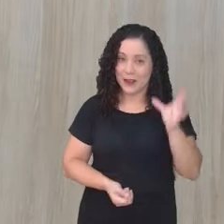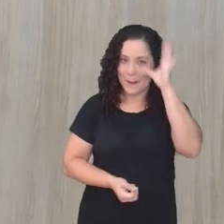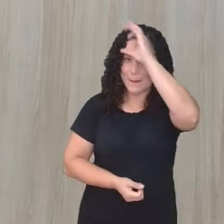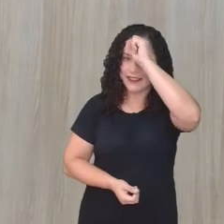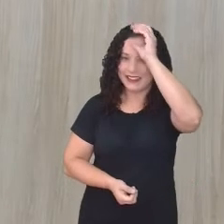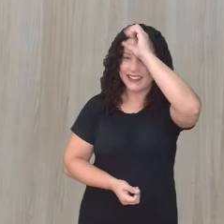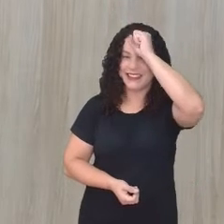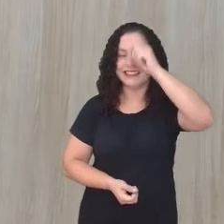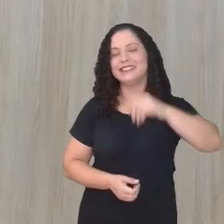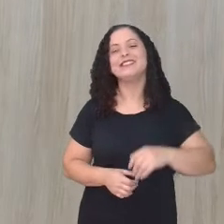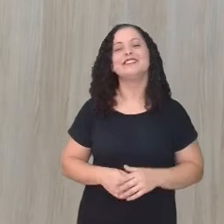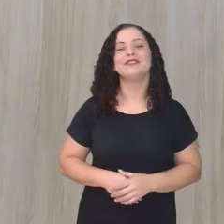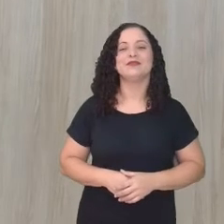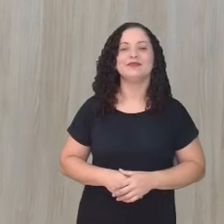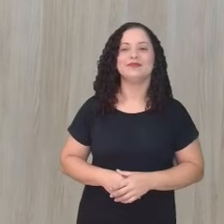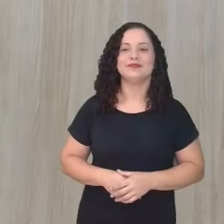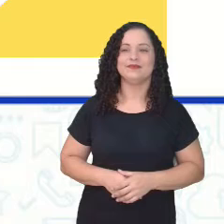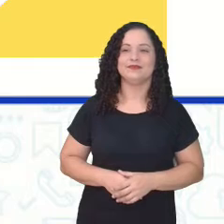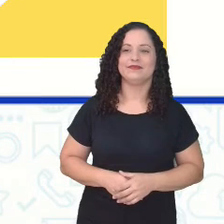sobre isso?